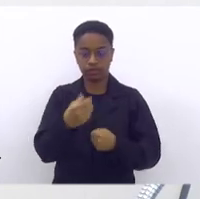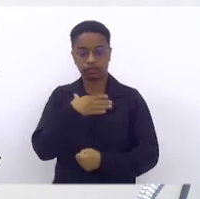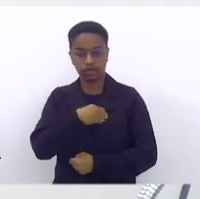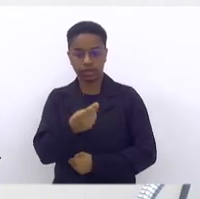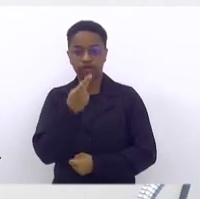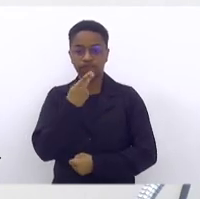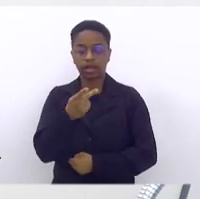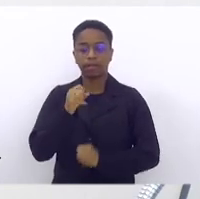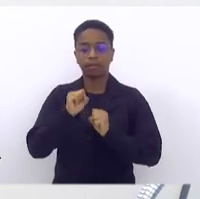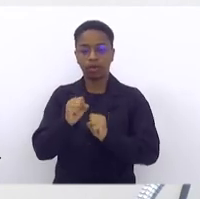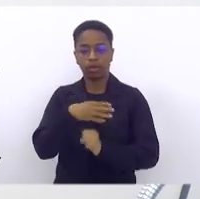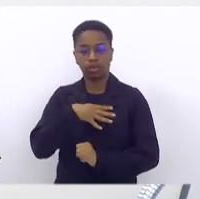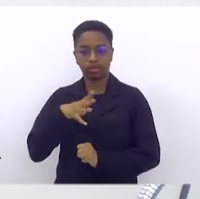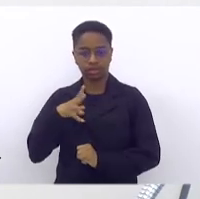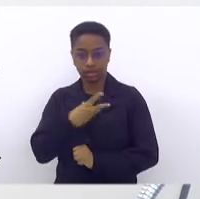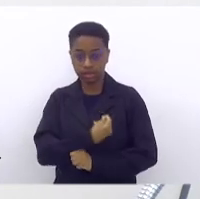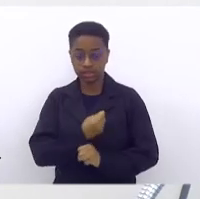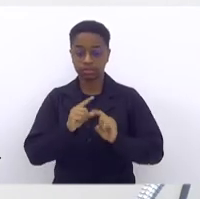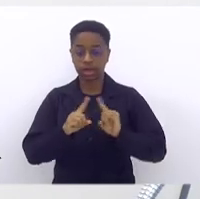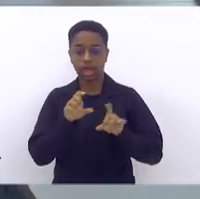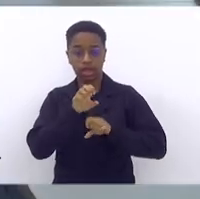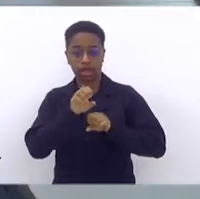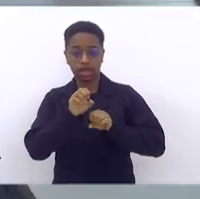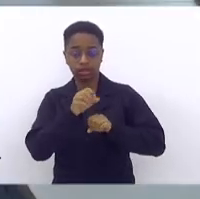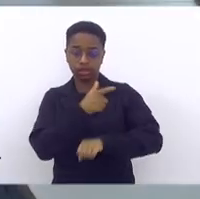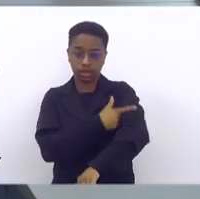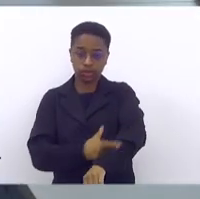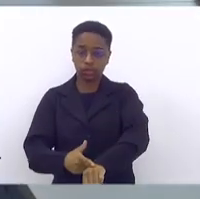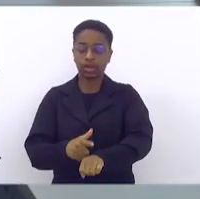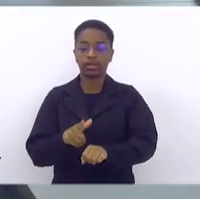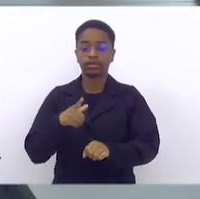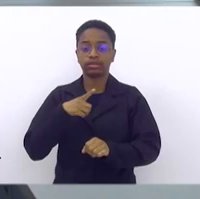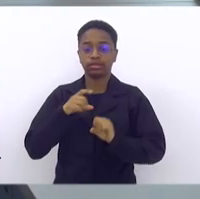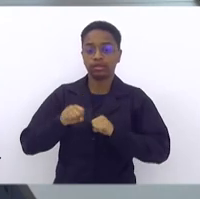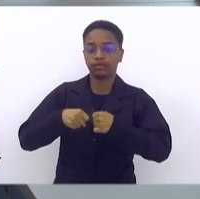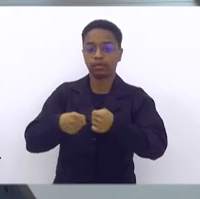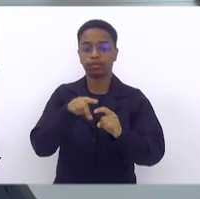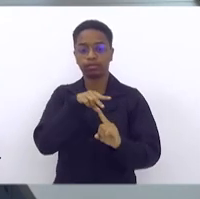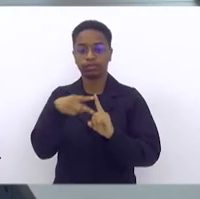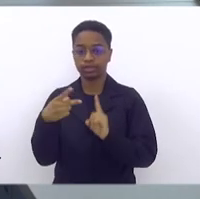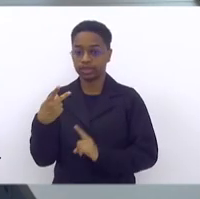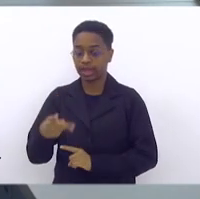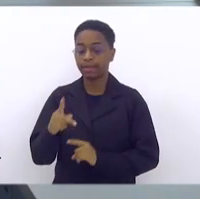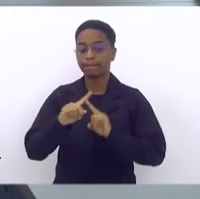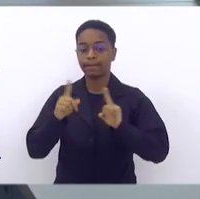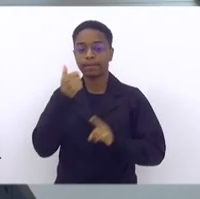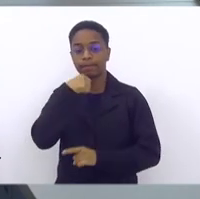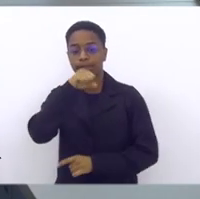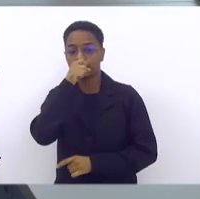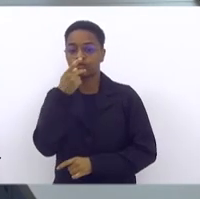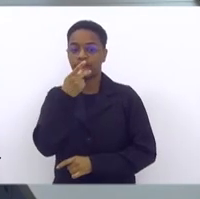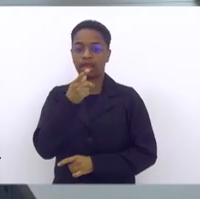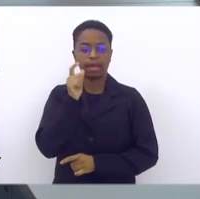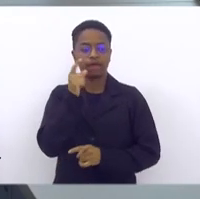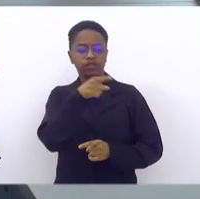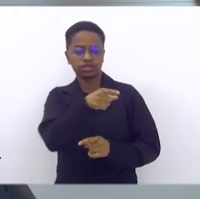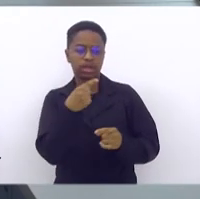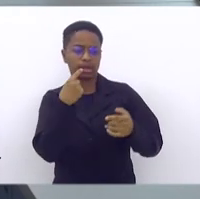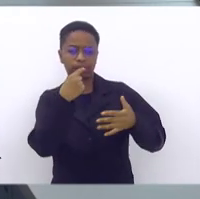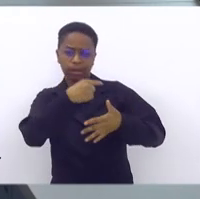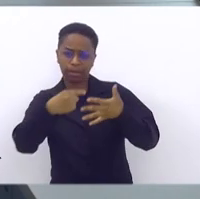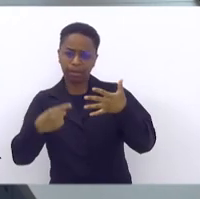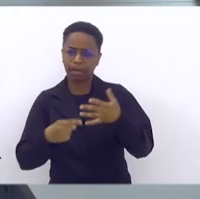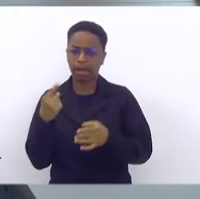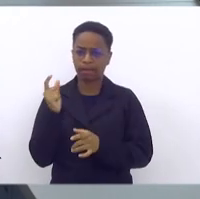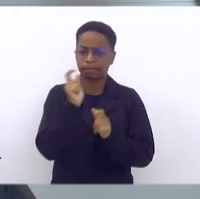ser transgênero, que ela é educada, ela está defendendo o ponto de vista dela legal, mas uma mãe que vem falar, não, você é isso, você é aquilo, isso entra na violência.